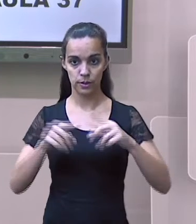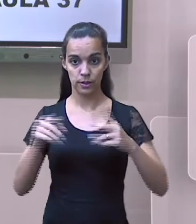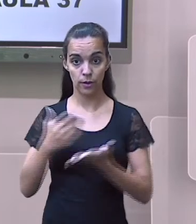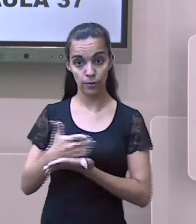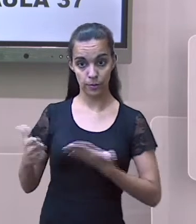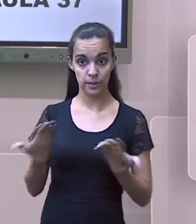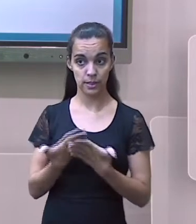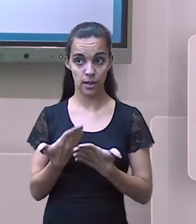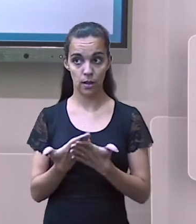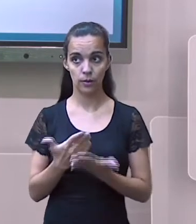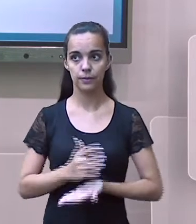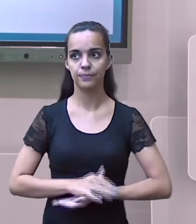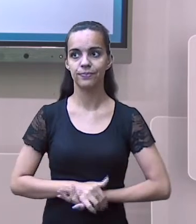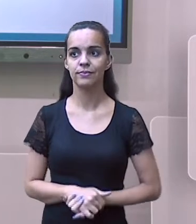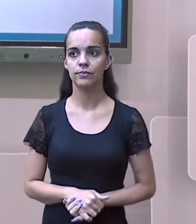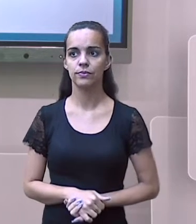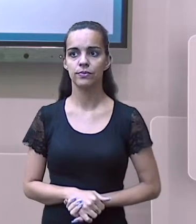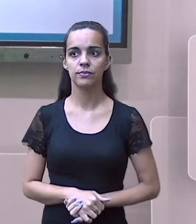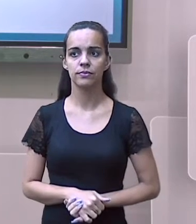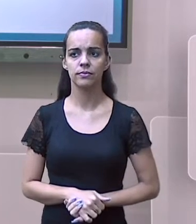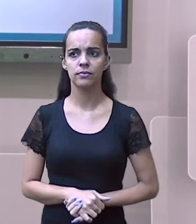aula?